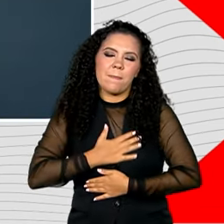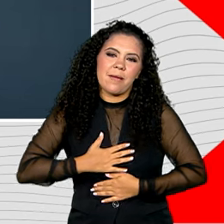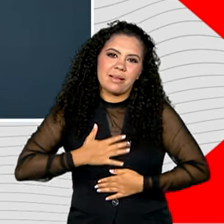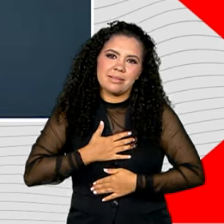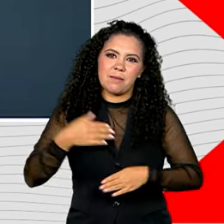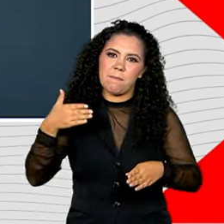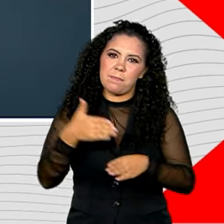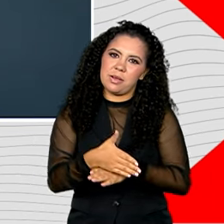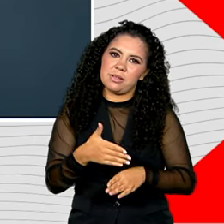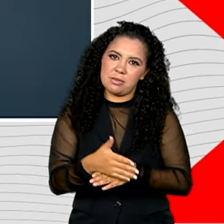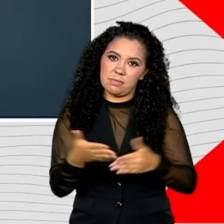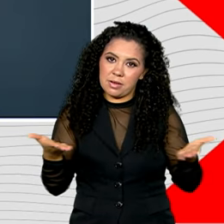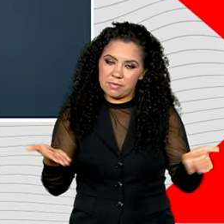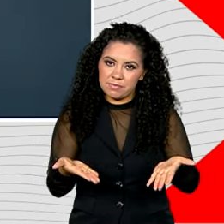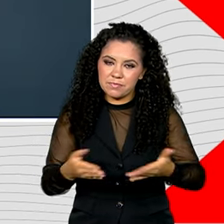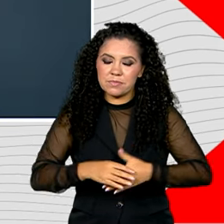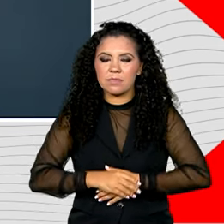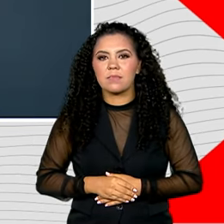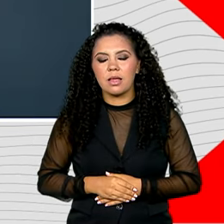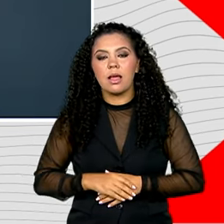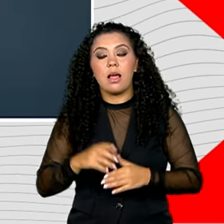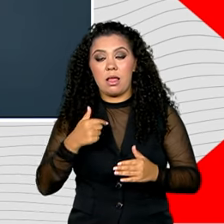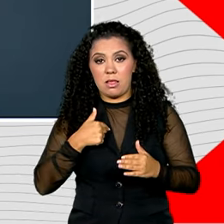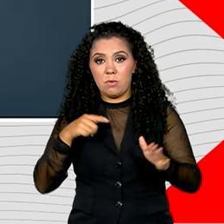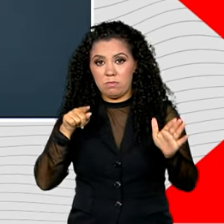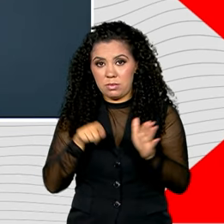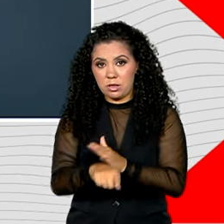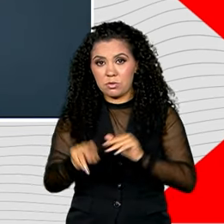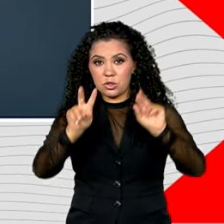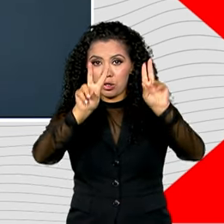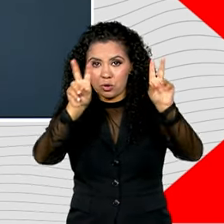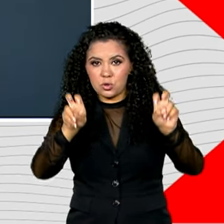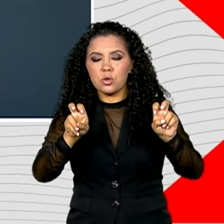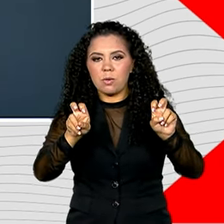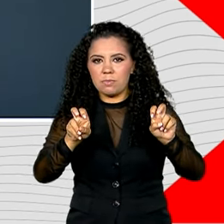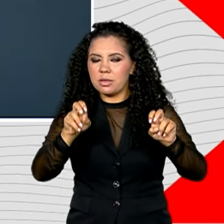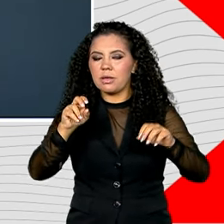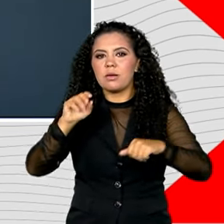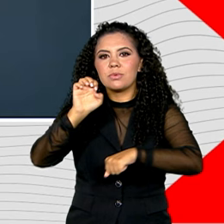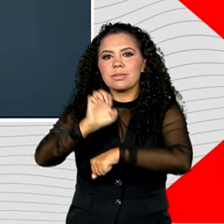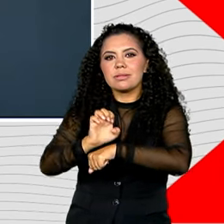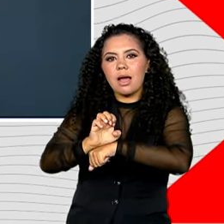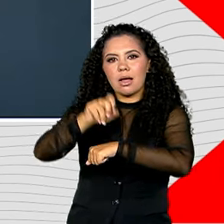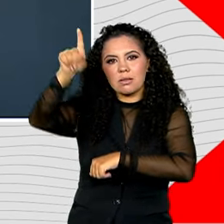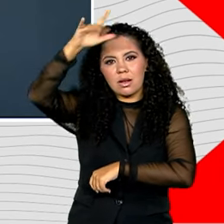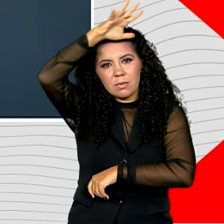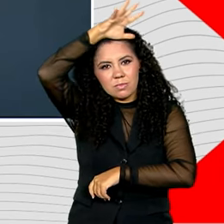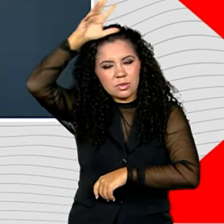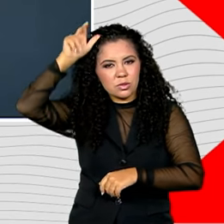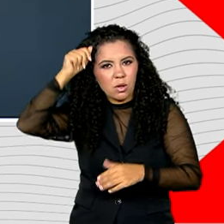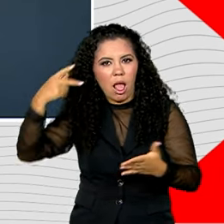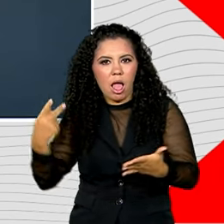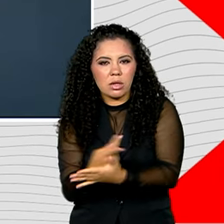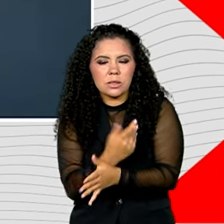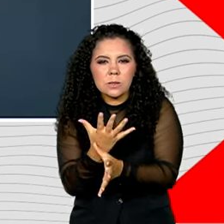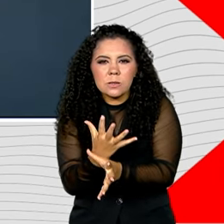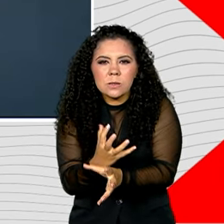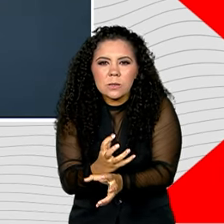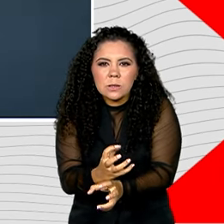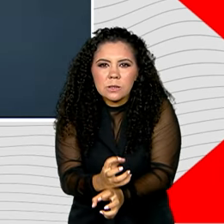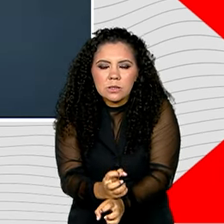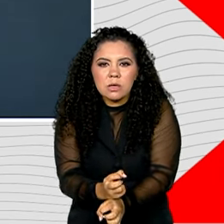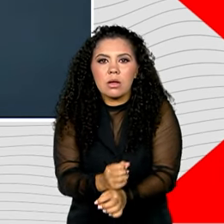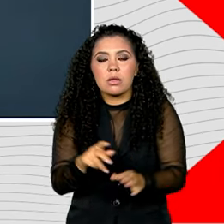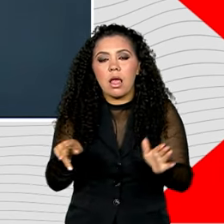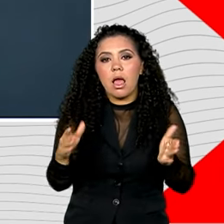Bom, ministro, a minha pergunta tem a ver também com a estiagem na Amazônia, né? Com a seca na Amazônia, aqui na Amazônia, que chegou em algumas